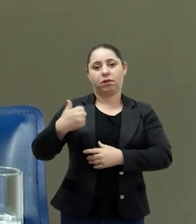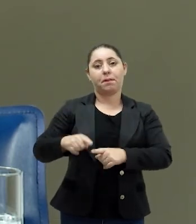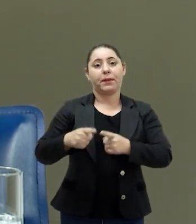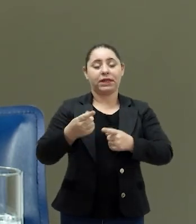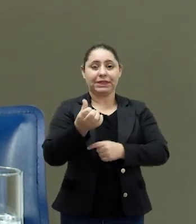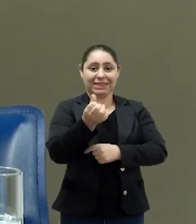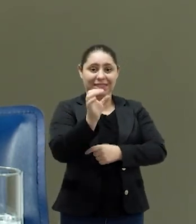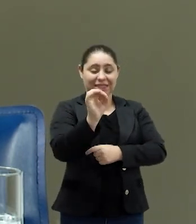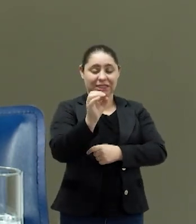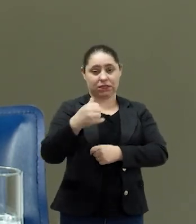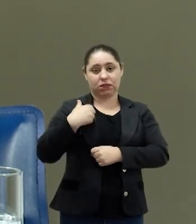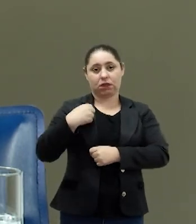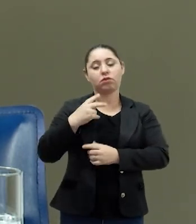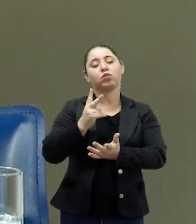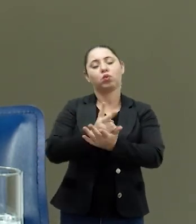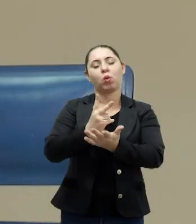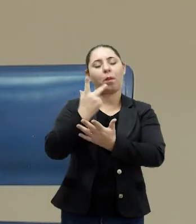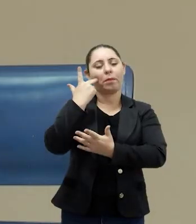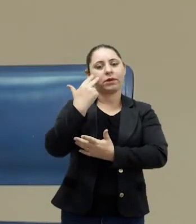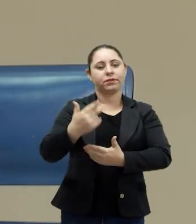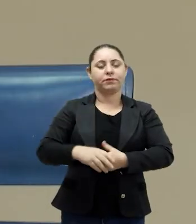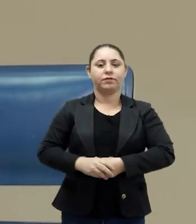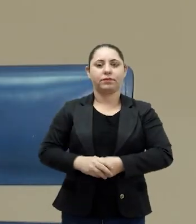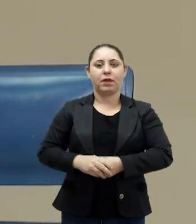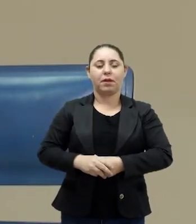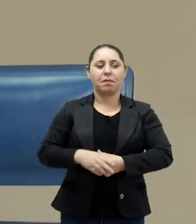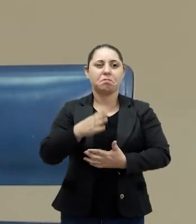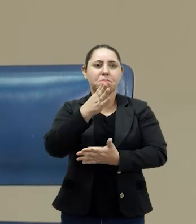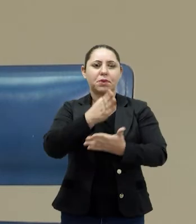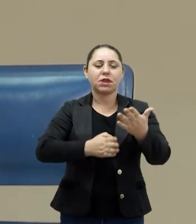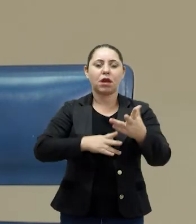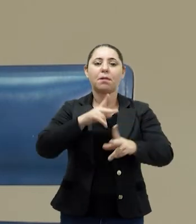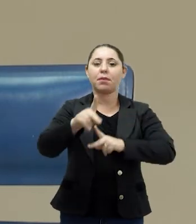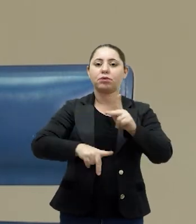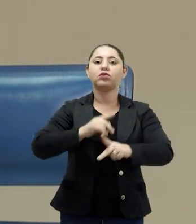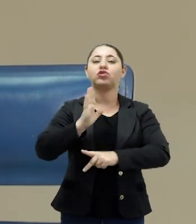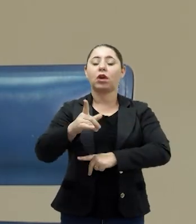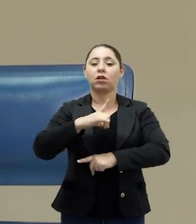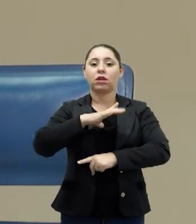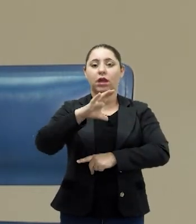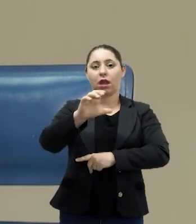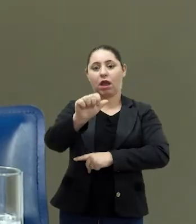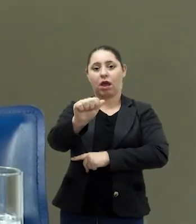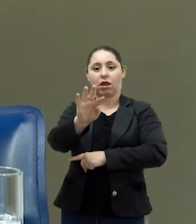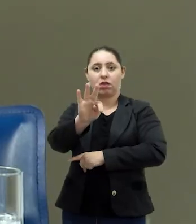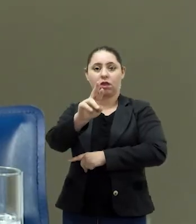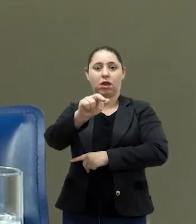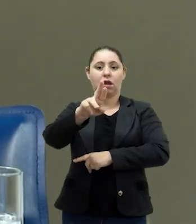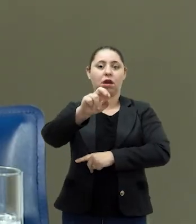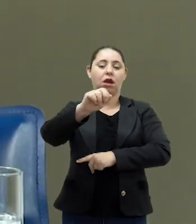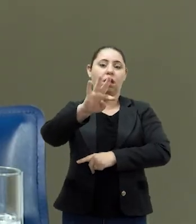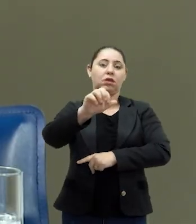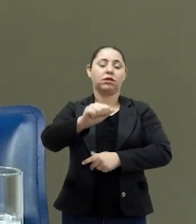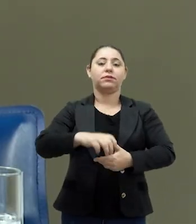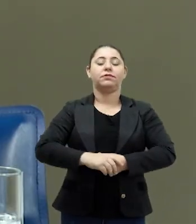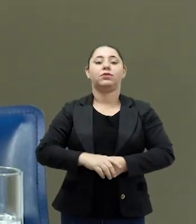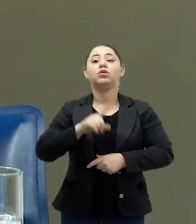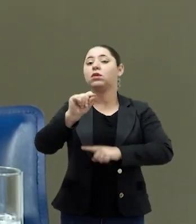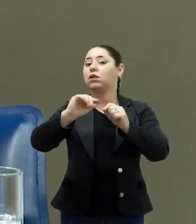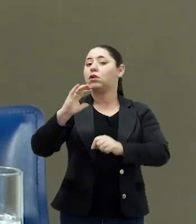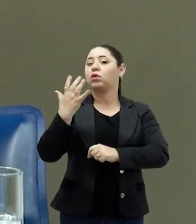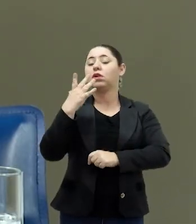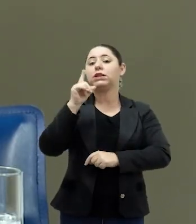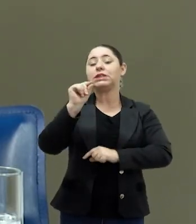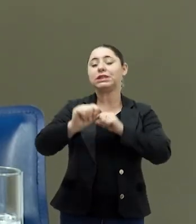os 60 ela fica bem frequente. Metade dessa população já tem essa catarata, né? Bem frequente. O que